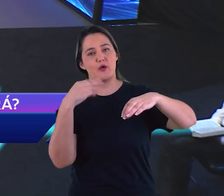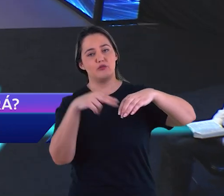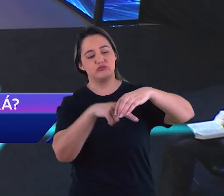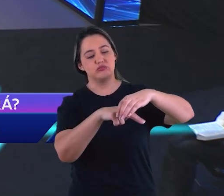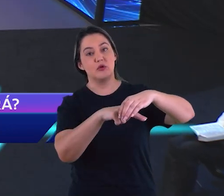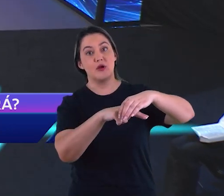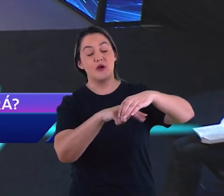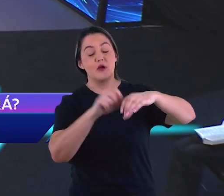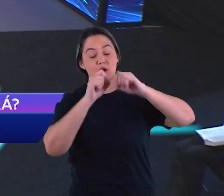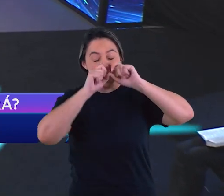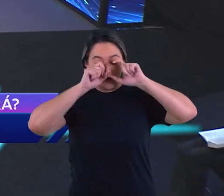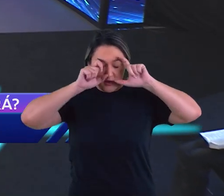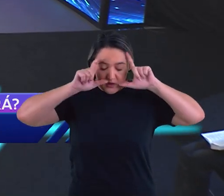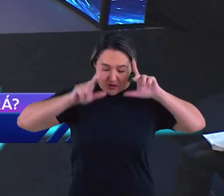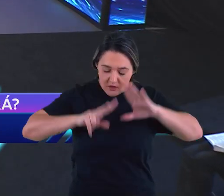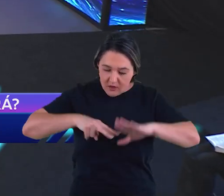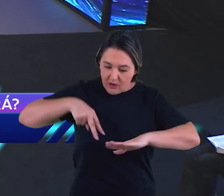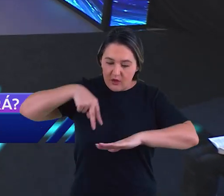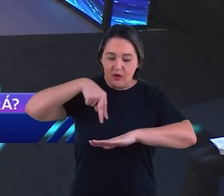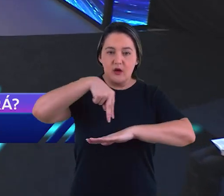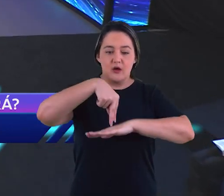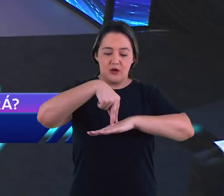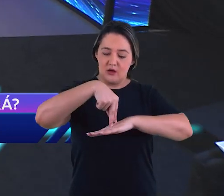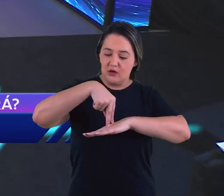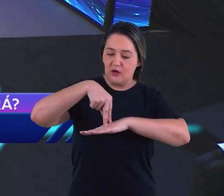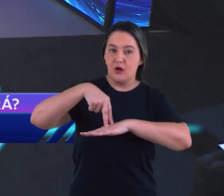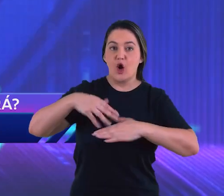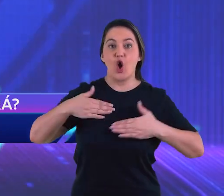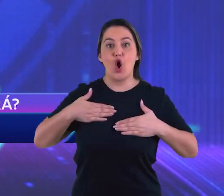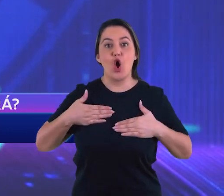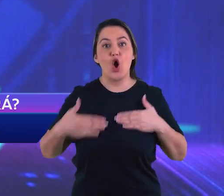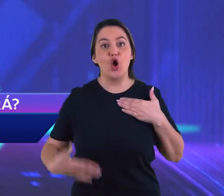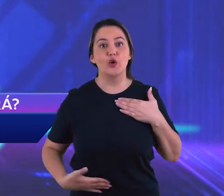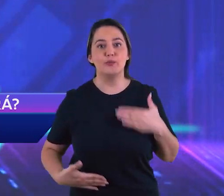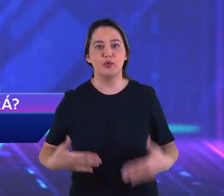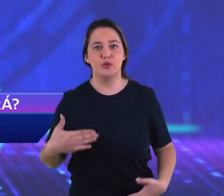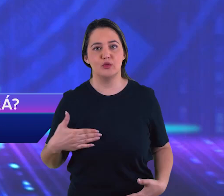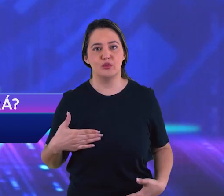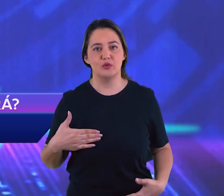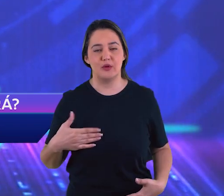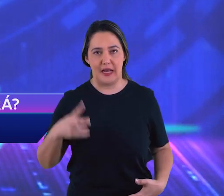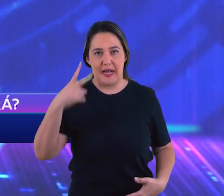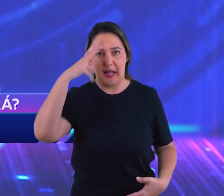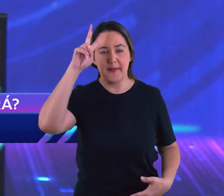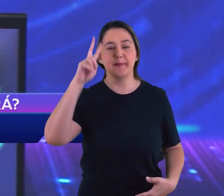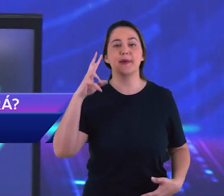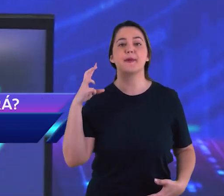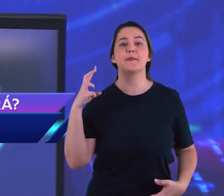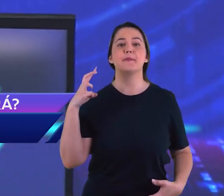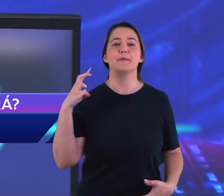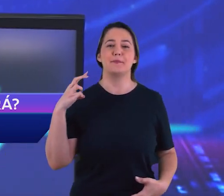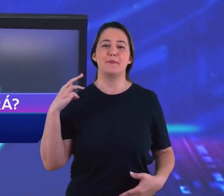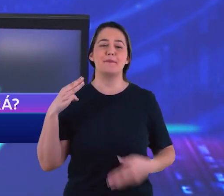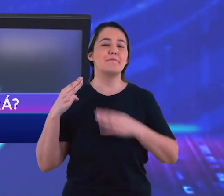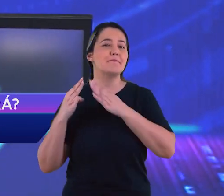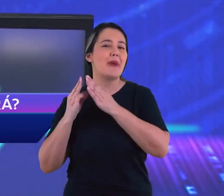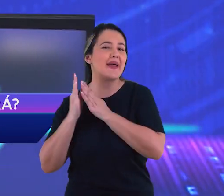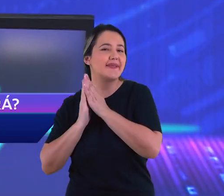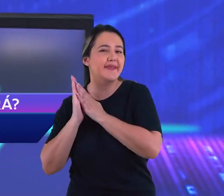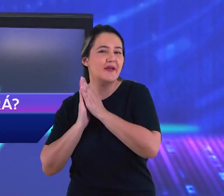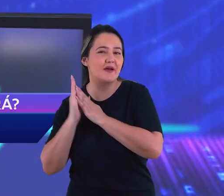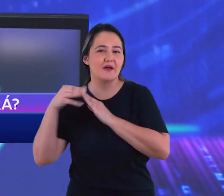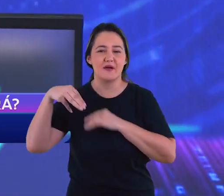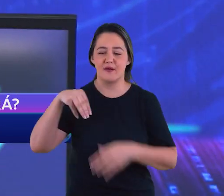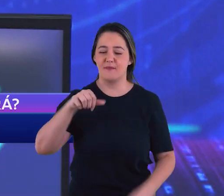Quando Maria chegou no túmulo e Jesus não estava lá, ela entrou e viu ali o pano